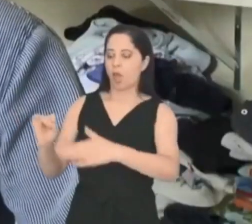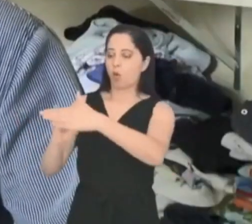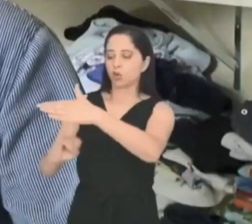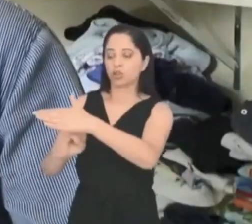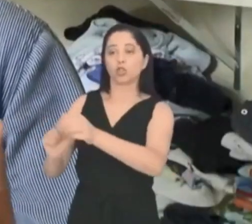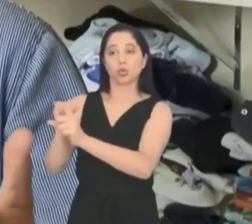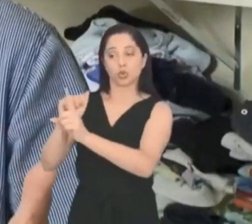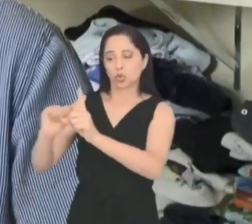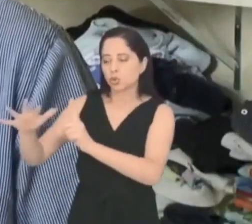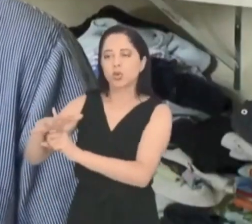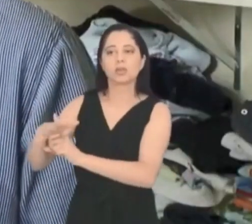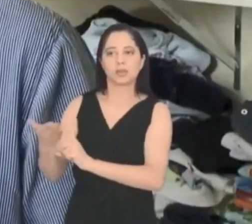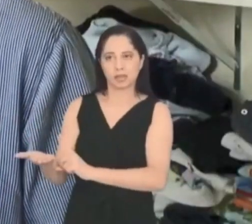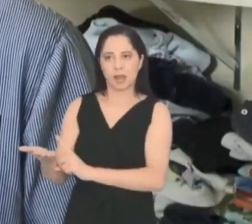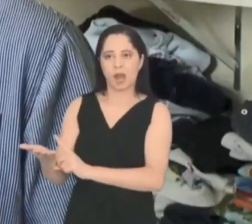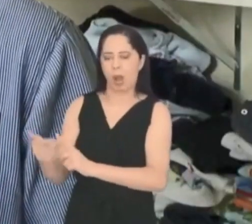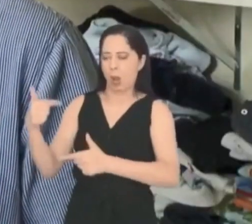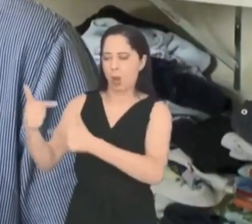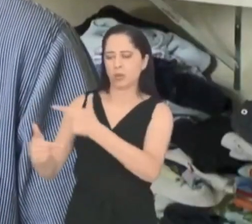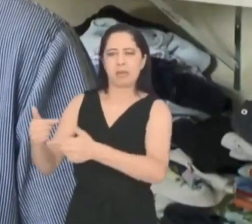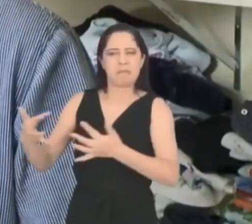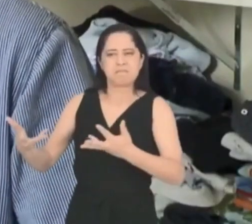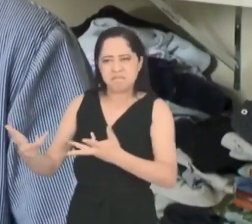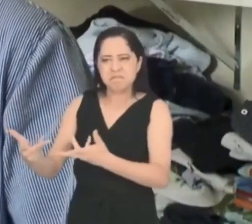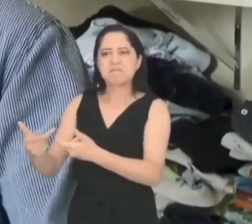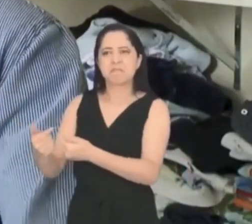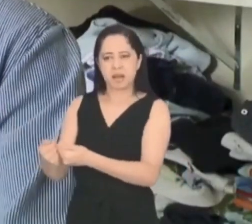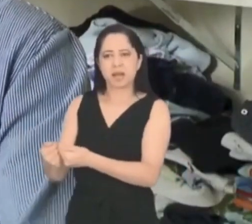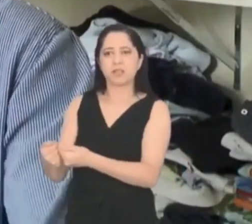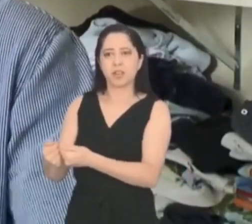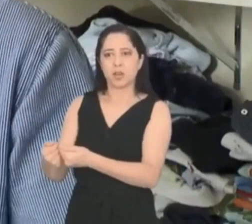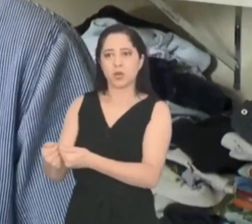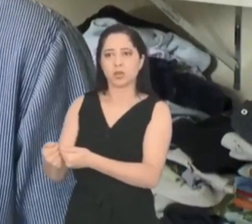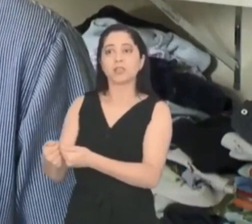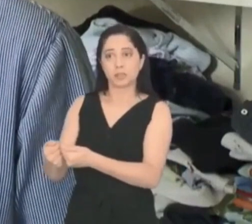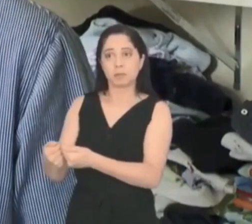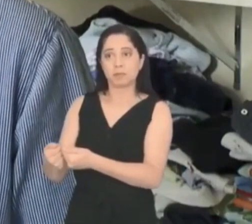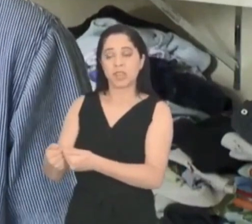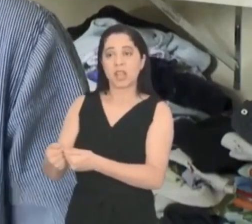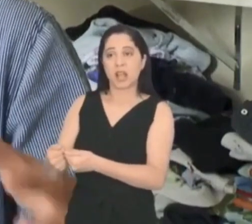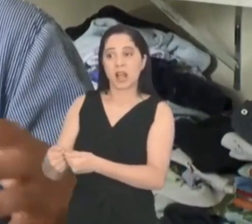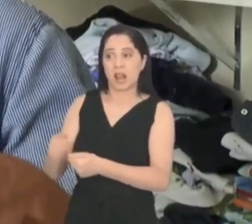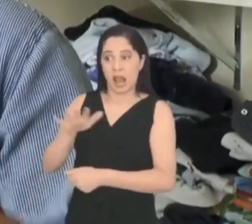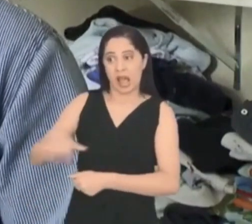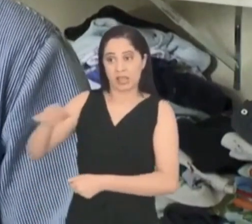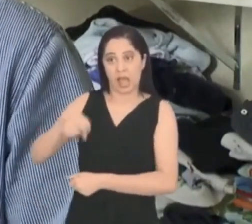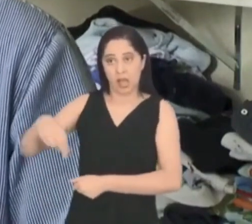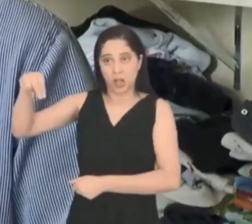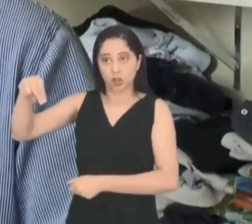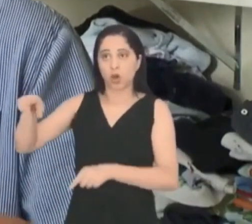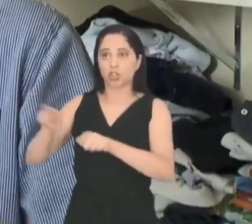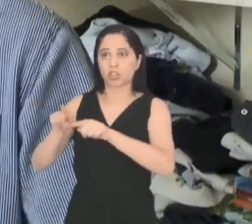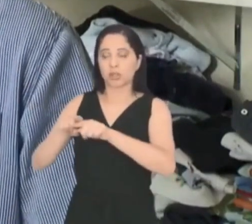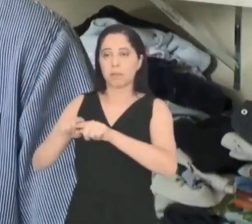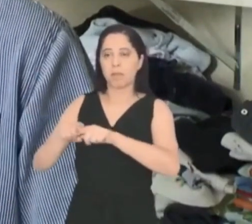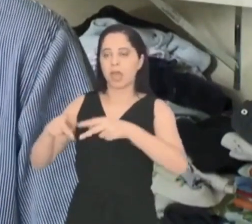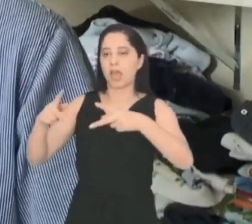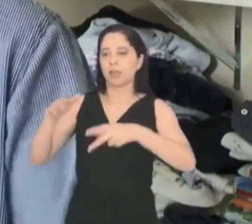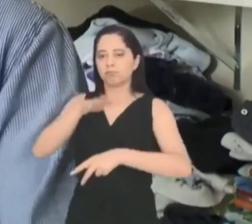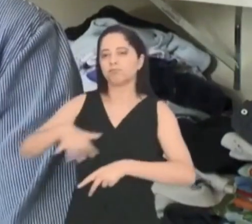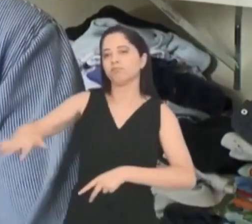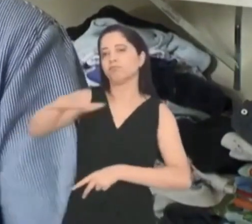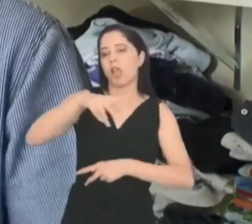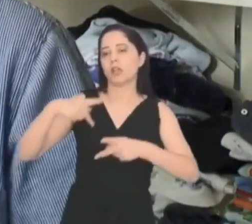uma entidade social que tem assim, grandes trabalhos realizados, não só na região